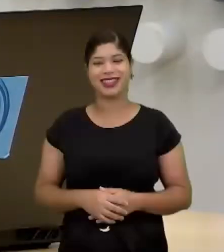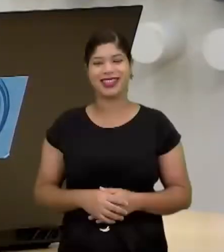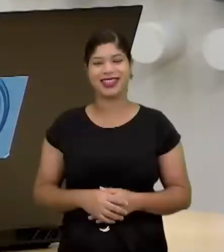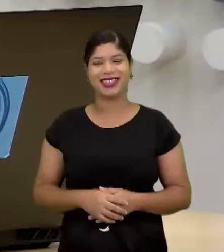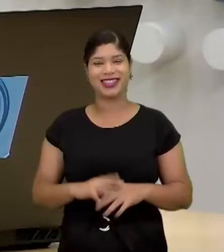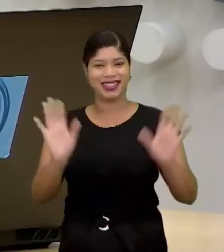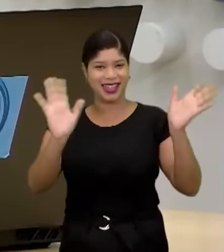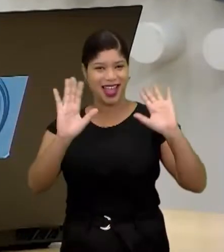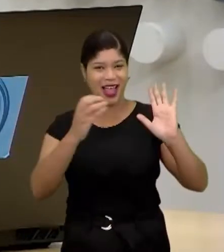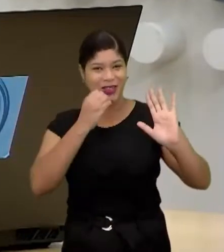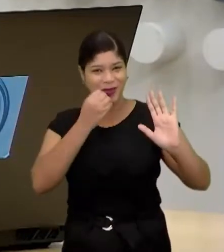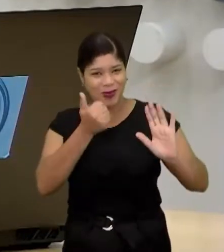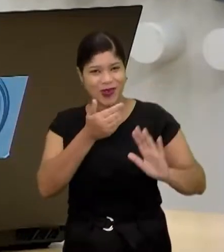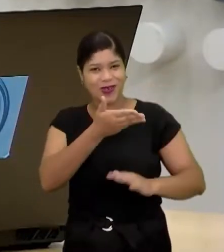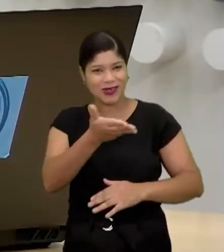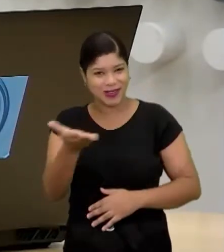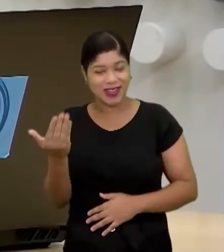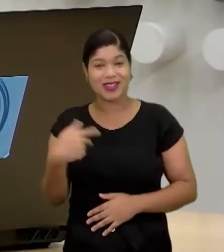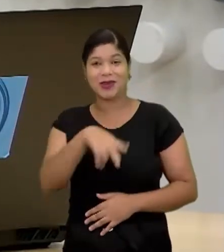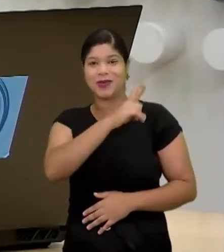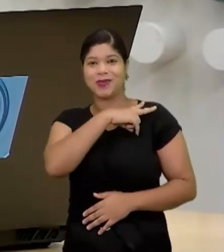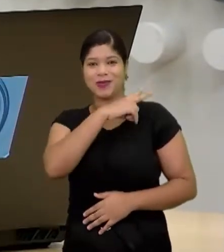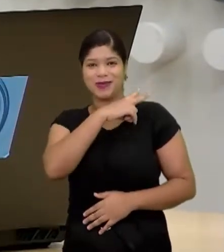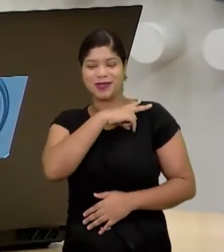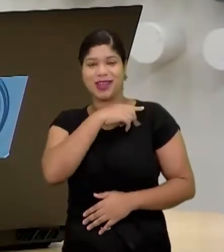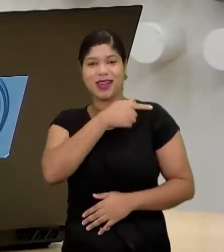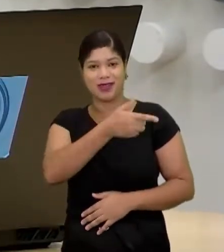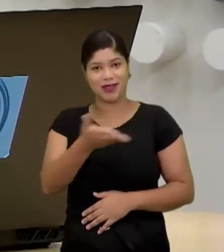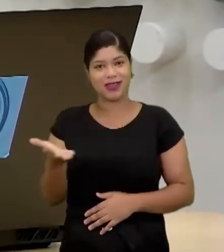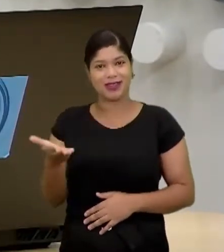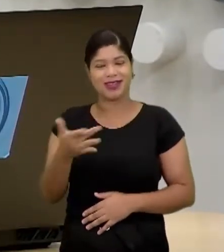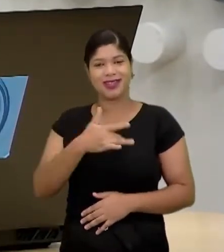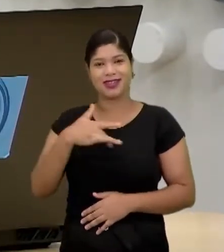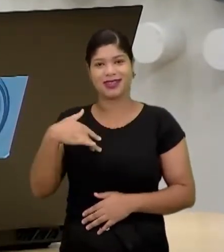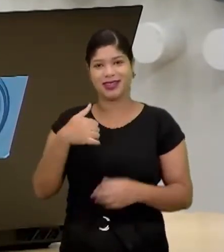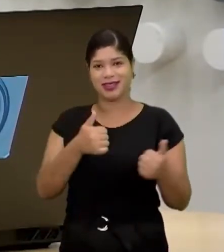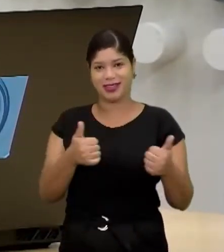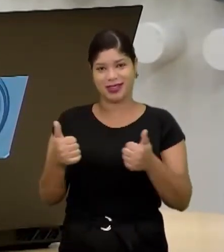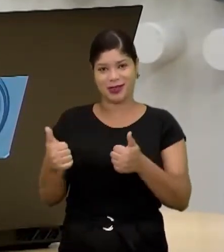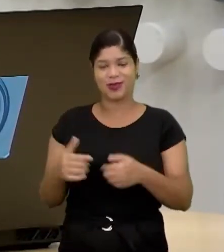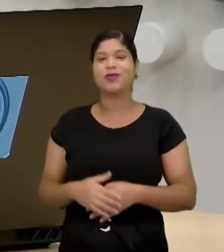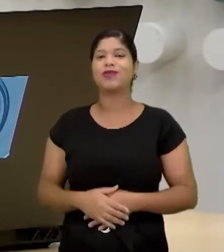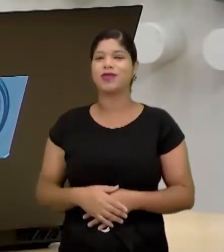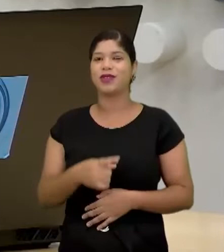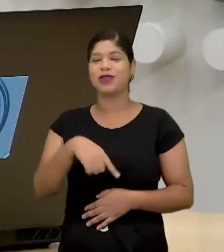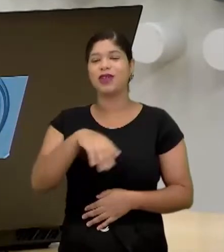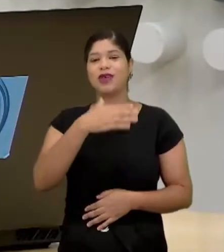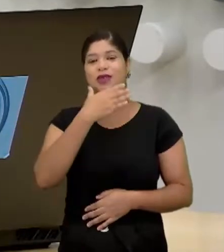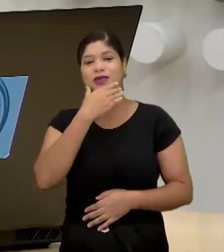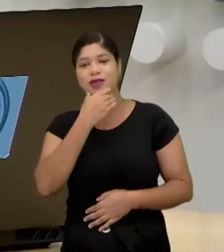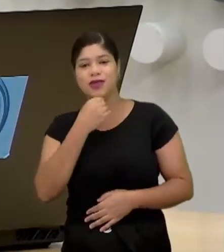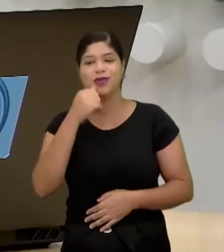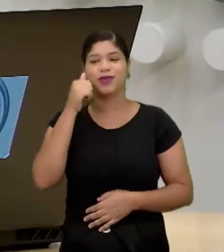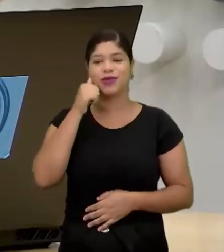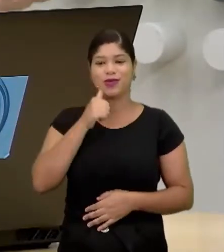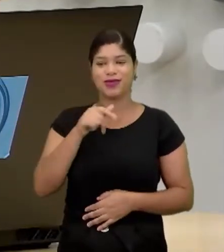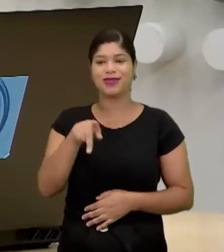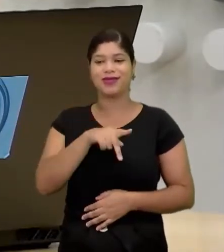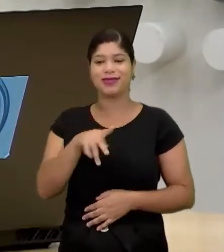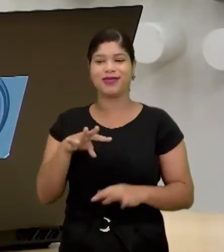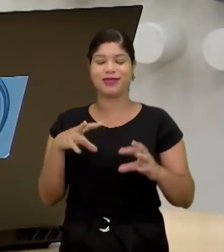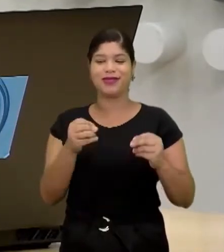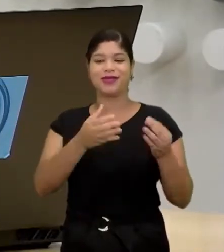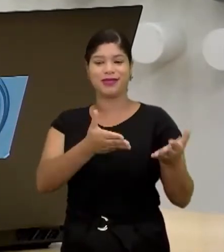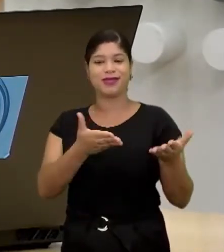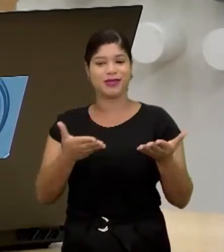e fala sem se bonita da 2ª série do Ensino Médio como é que vocês estão as estudantes as professoras sejam